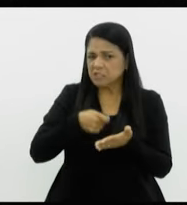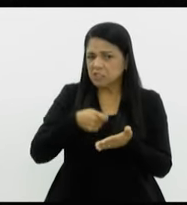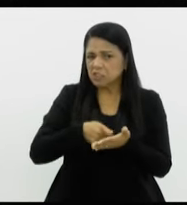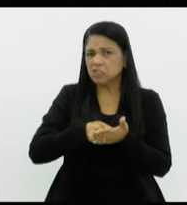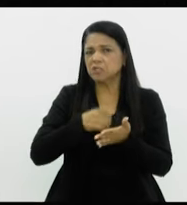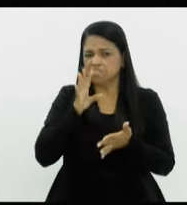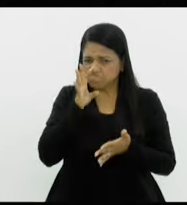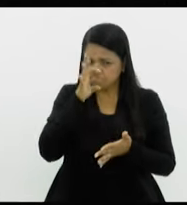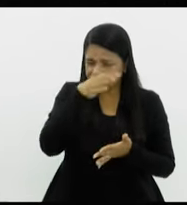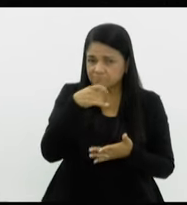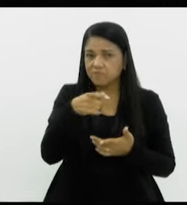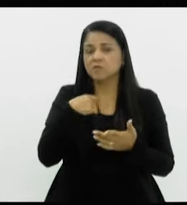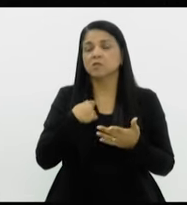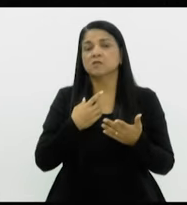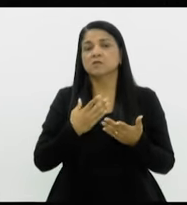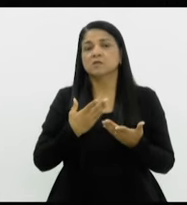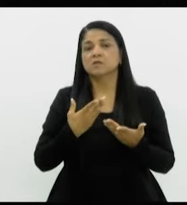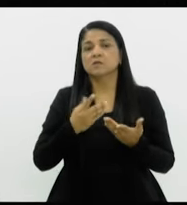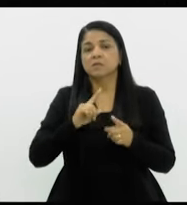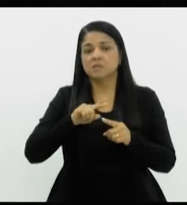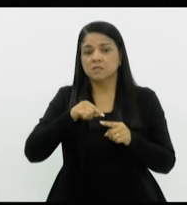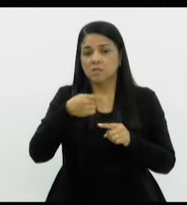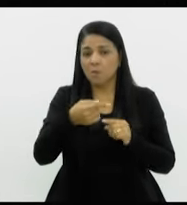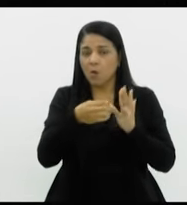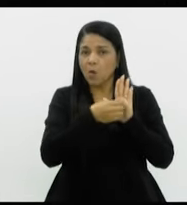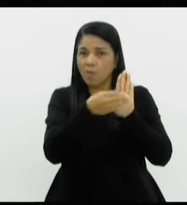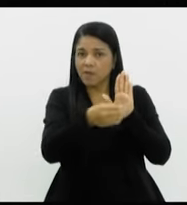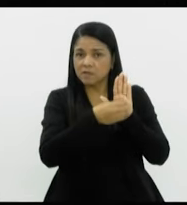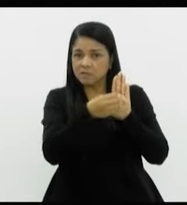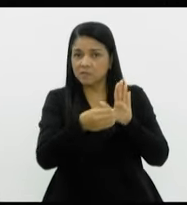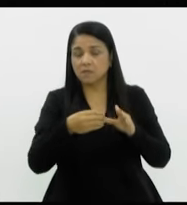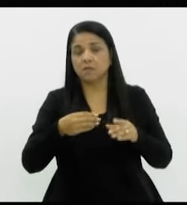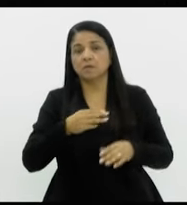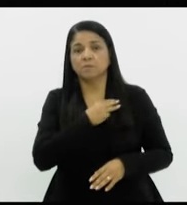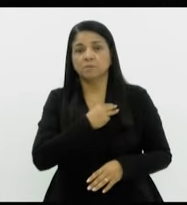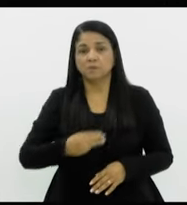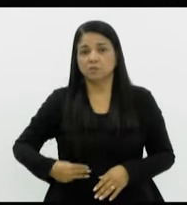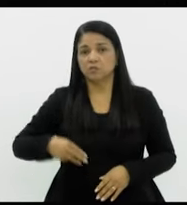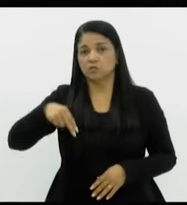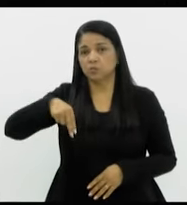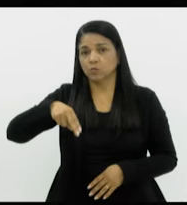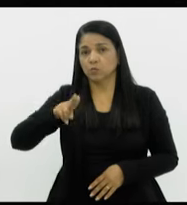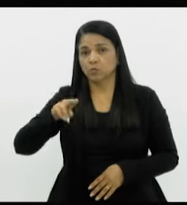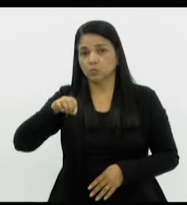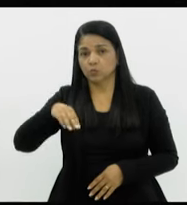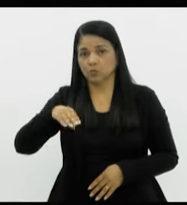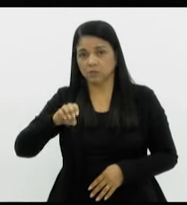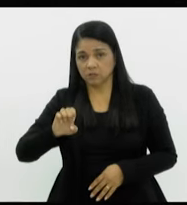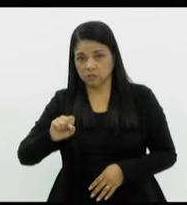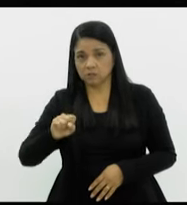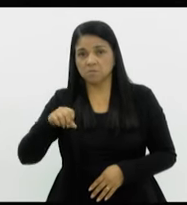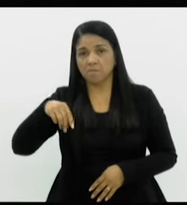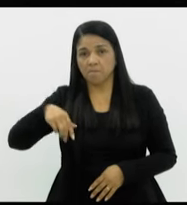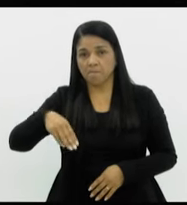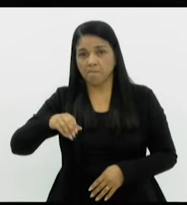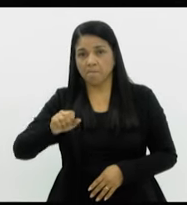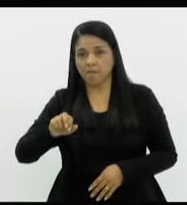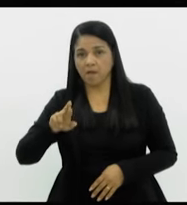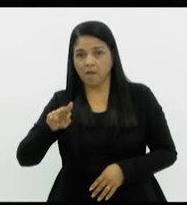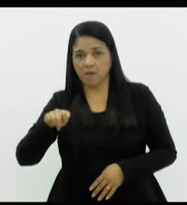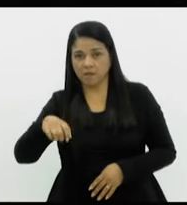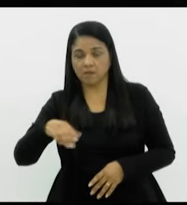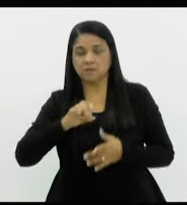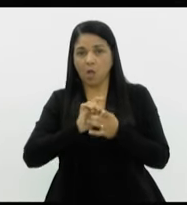e coloquei depois do parecer do ministro Nunes Marques, que dá autonomia ao governador Cláudio Castro